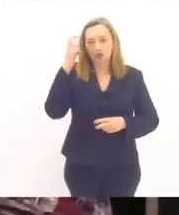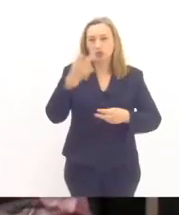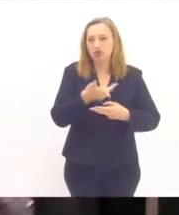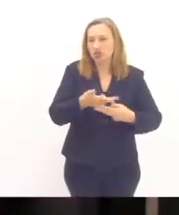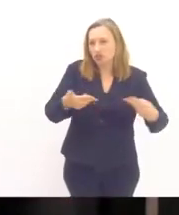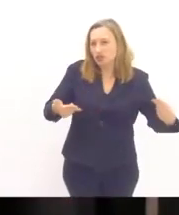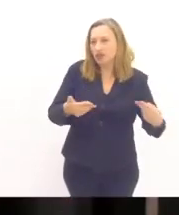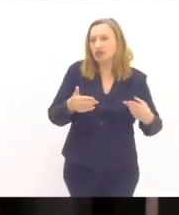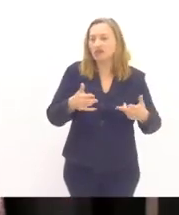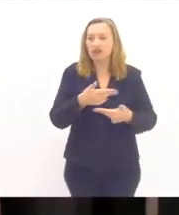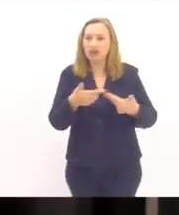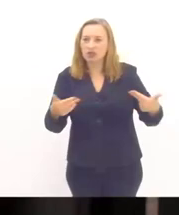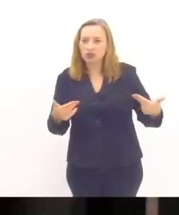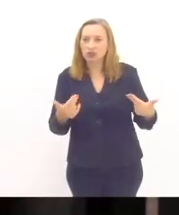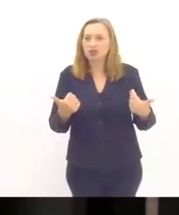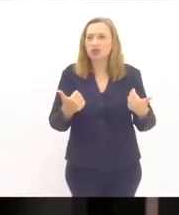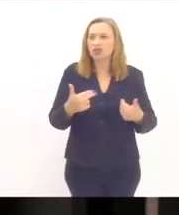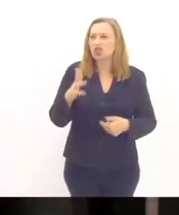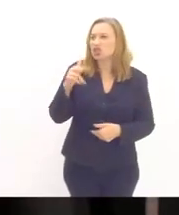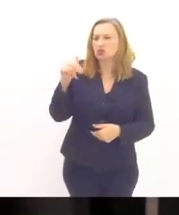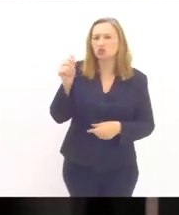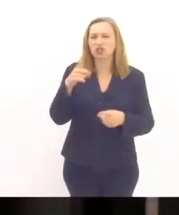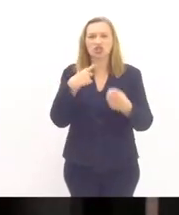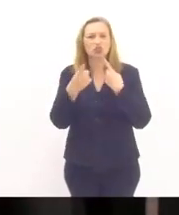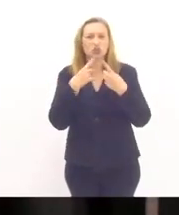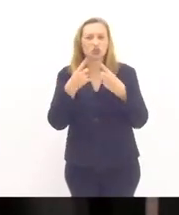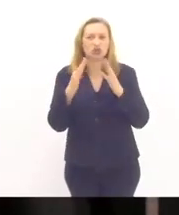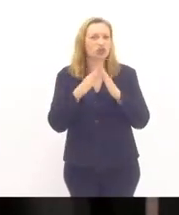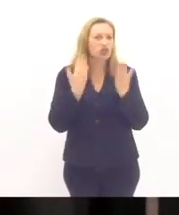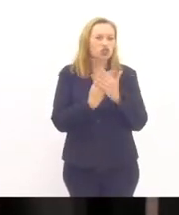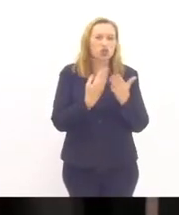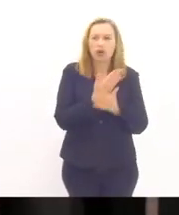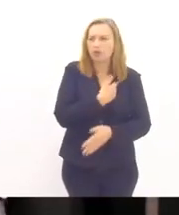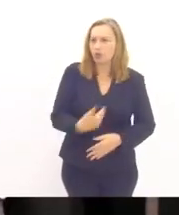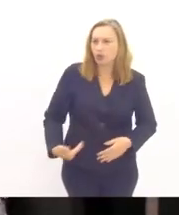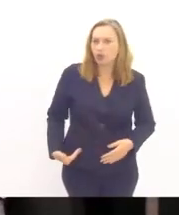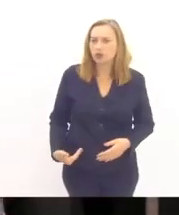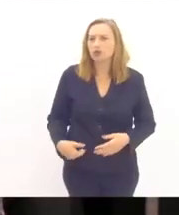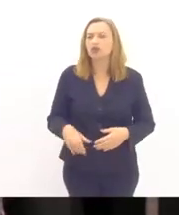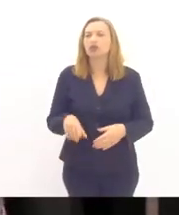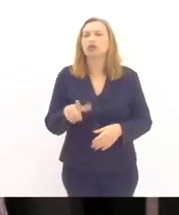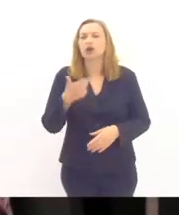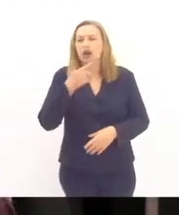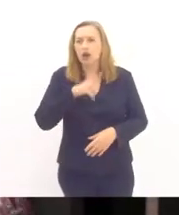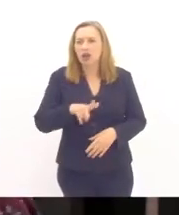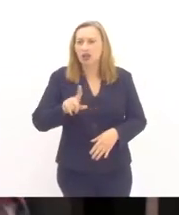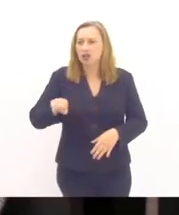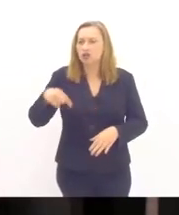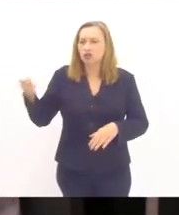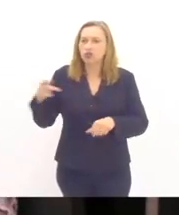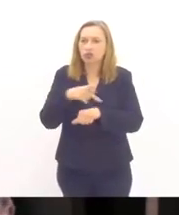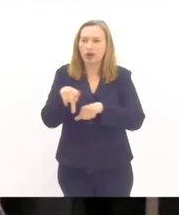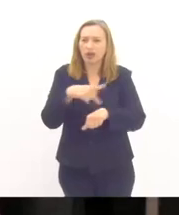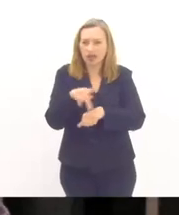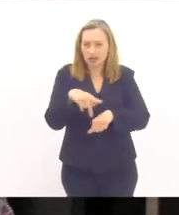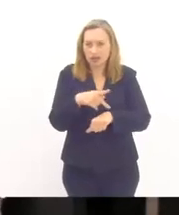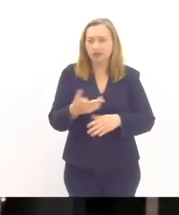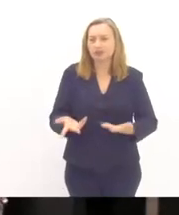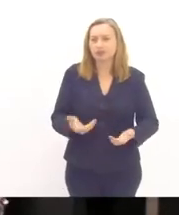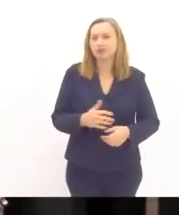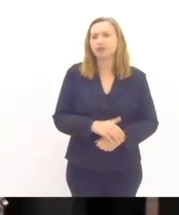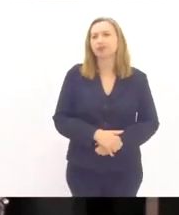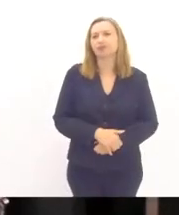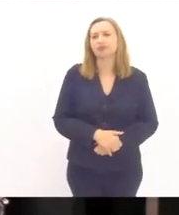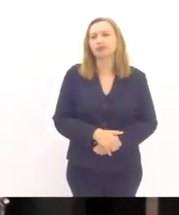muitos atravessamentos que nunca foram discutidos na escola pública no que tange a língua estrangeira. Eu vou usar a língua estrangeira como